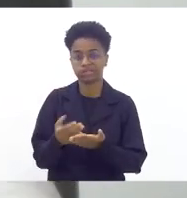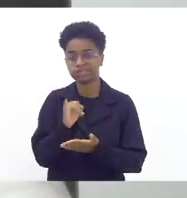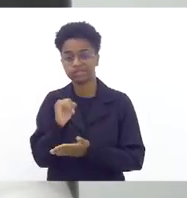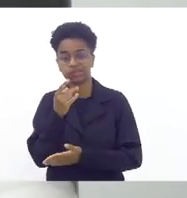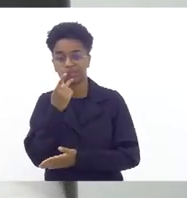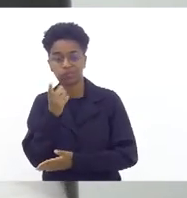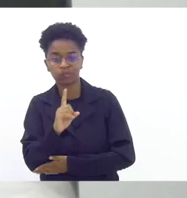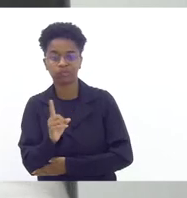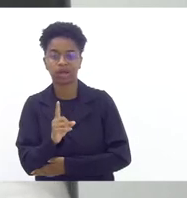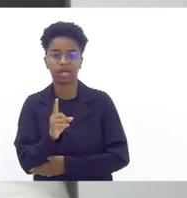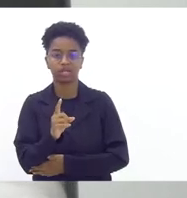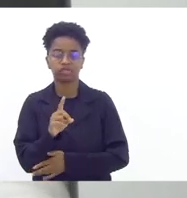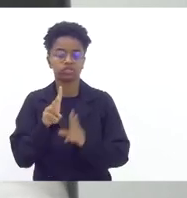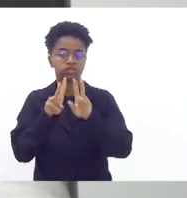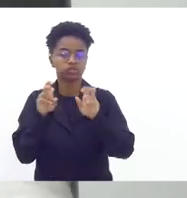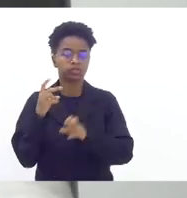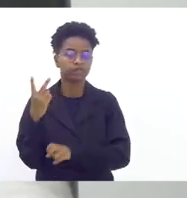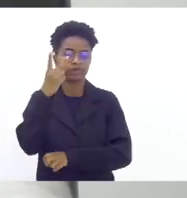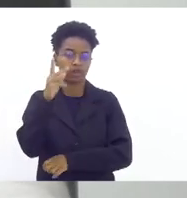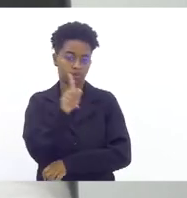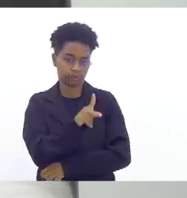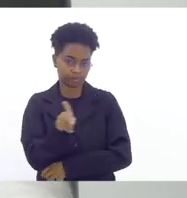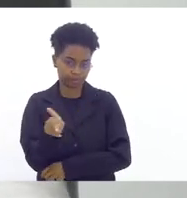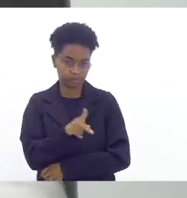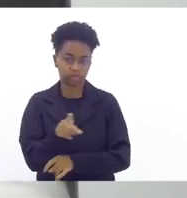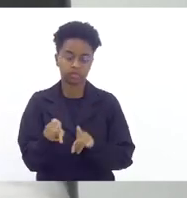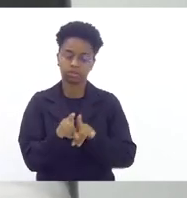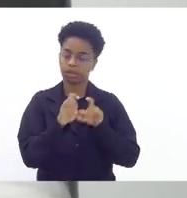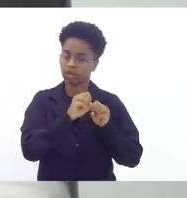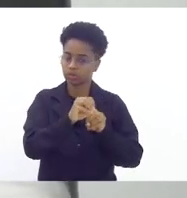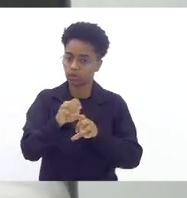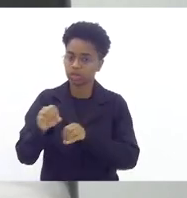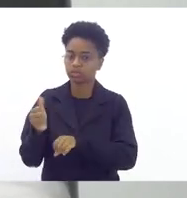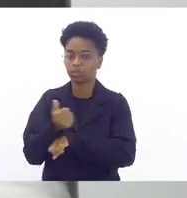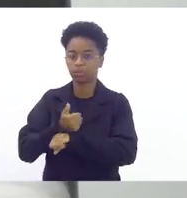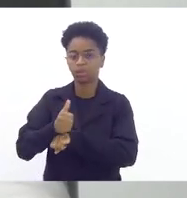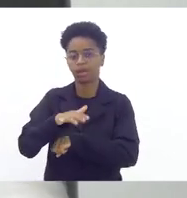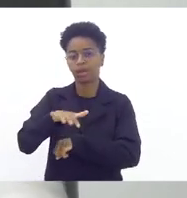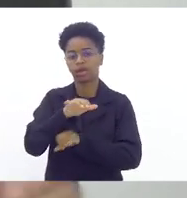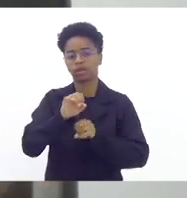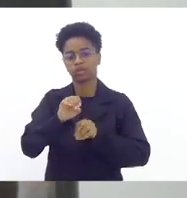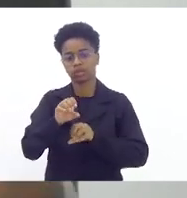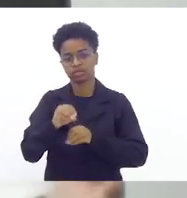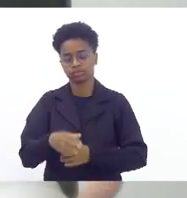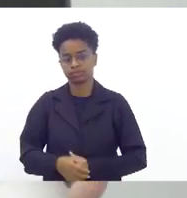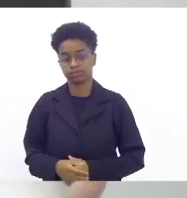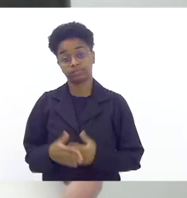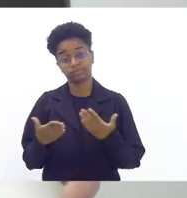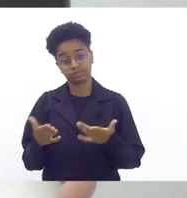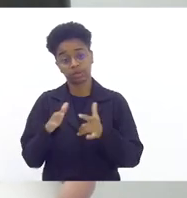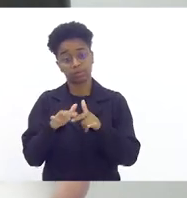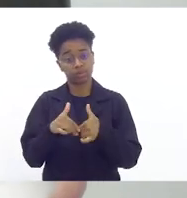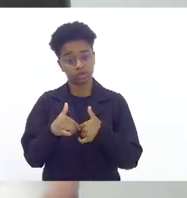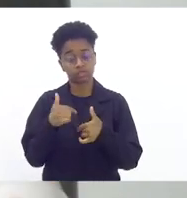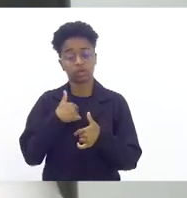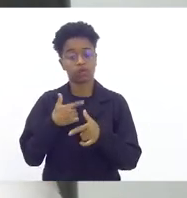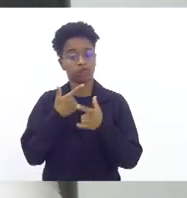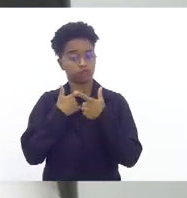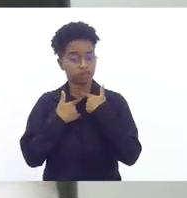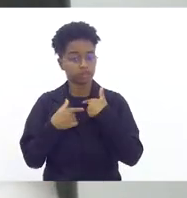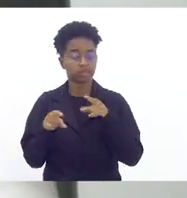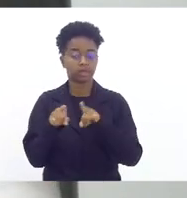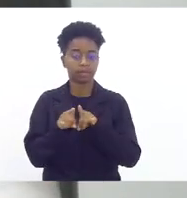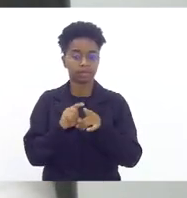falar da valorização dos professores e dos educadores, dos profissionais de educação. Então, por isso, quero também saudar